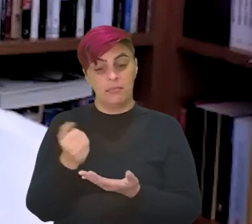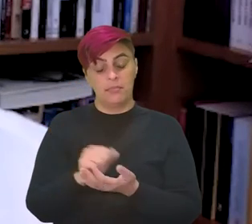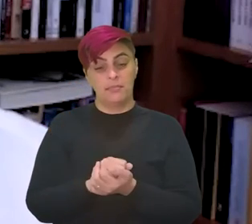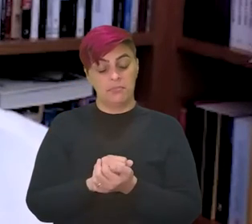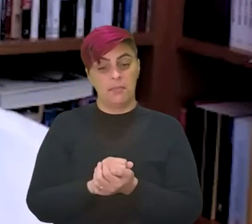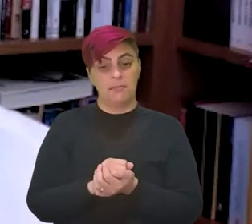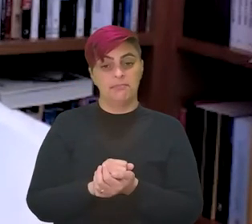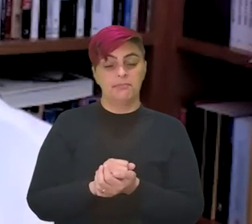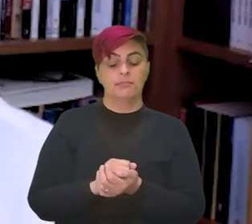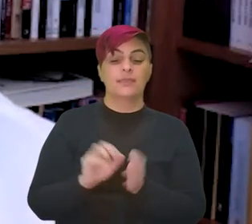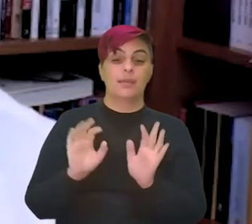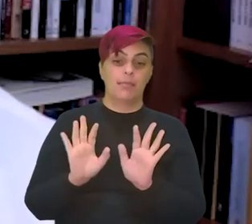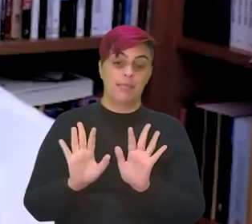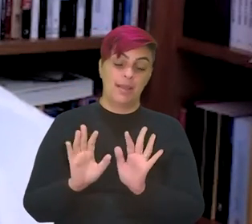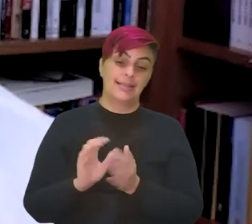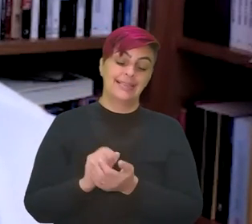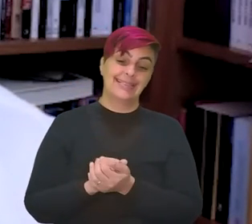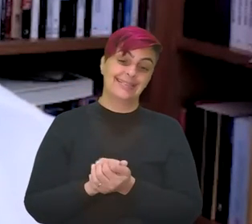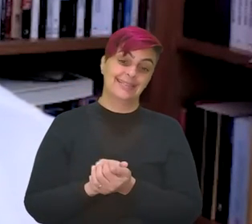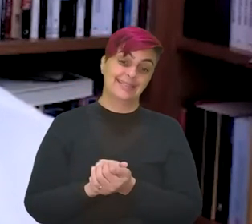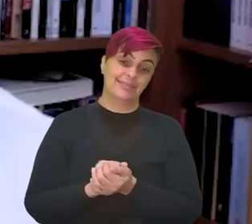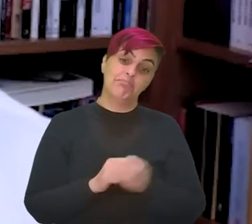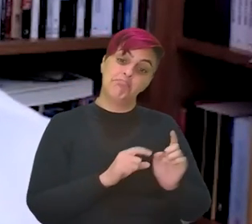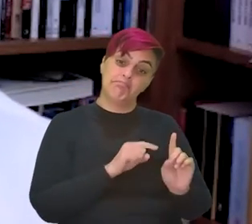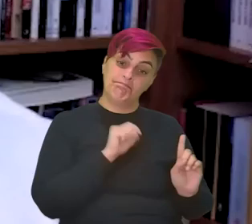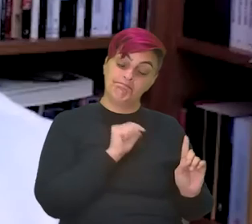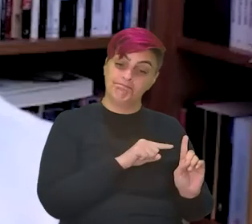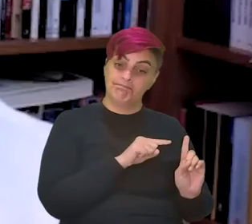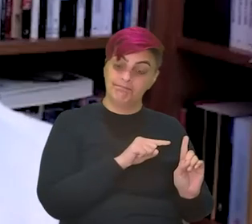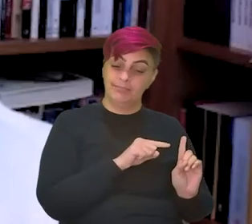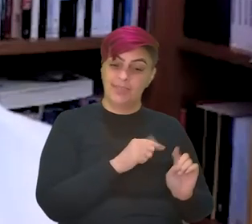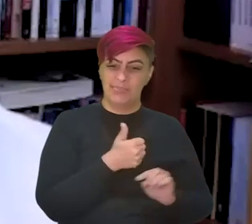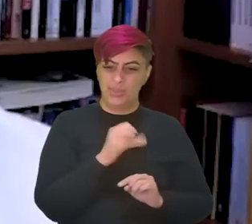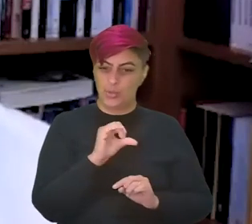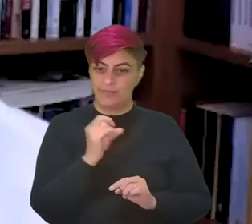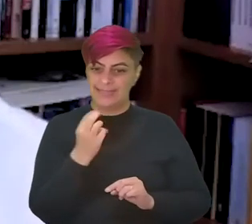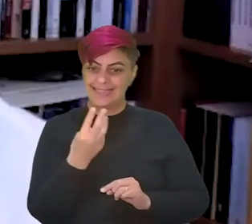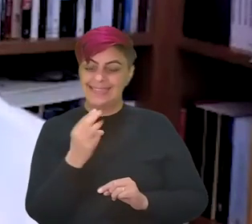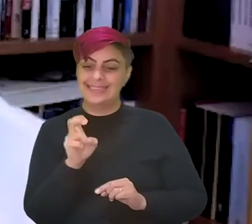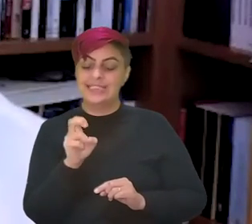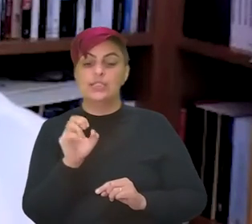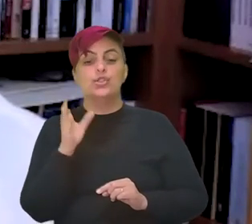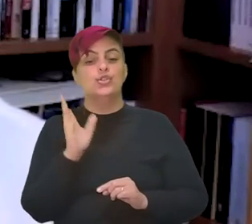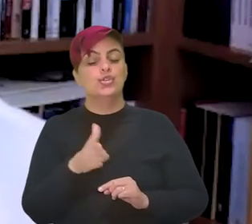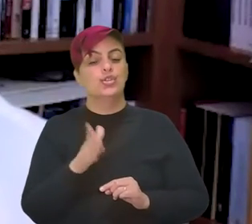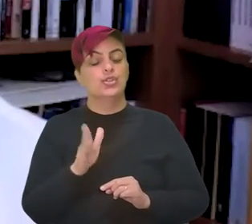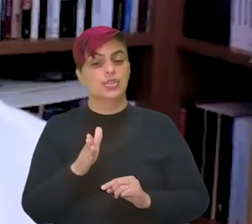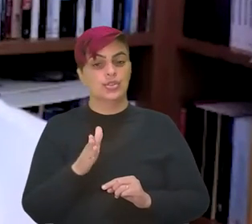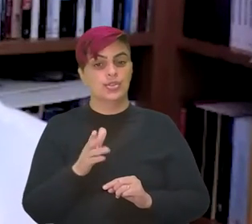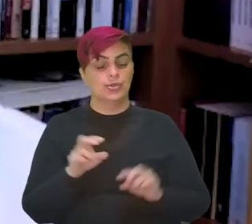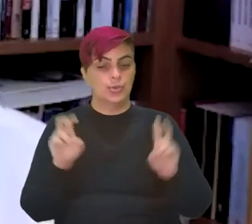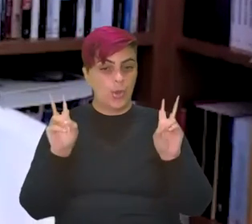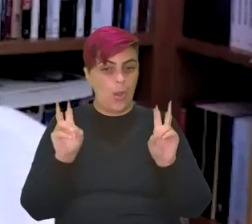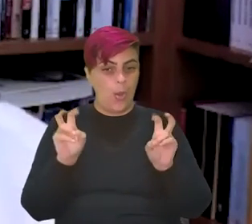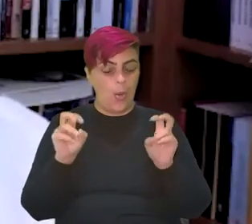teoria etnográfica, né? Mas é algo que Malinowski, em 1935, já publica algo